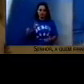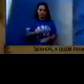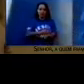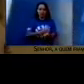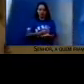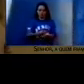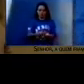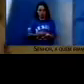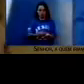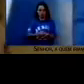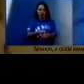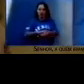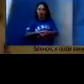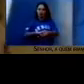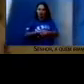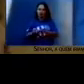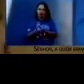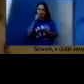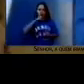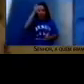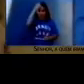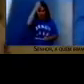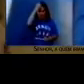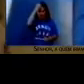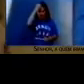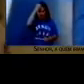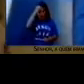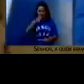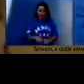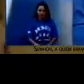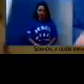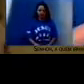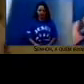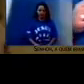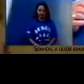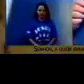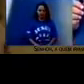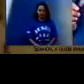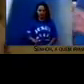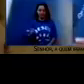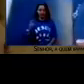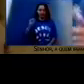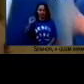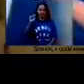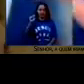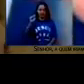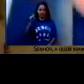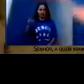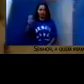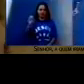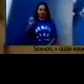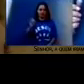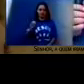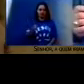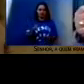E de certo ela perguntou: como vai o senhor sapo? E ele disse com aquela boquinha pequena: eu não